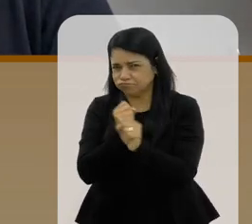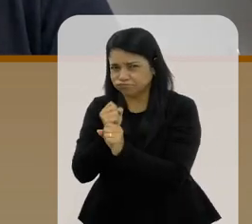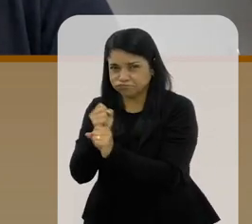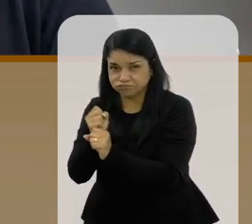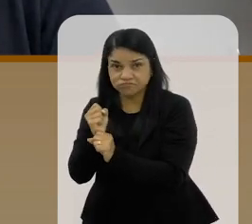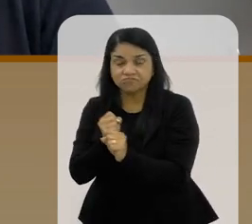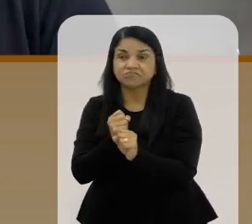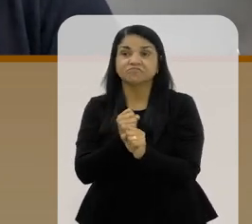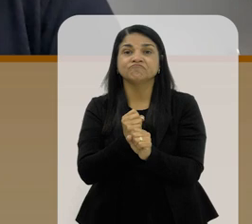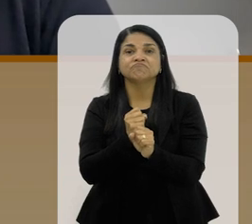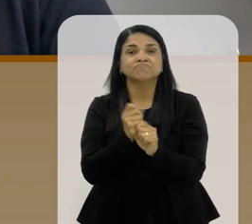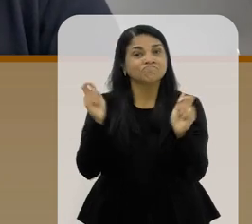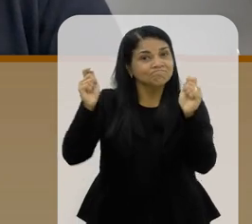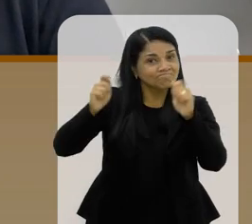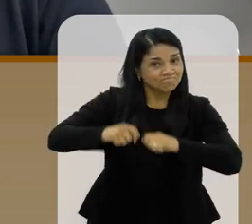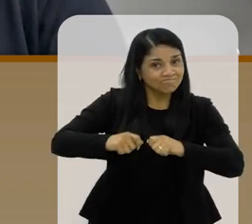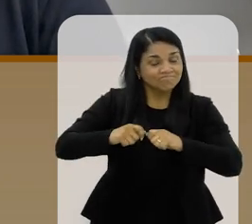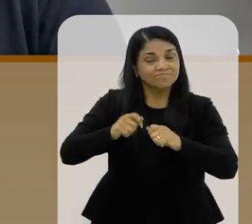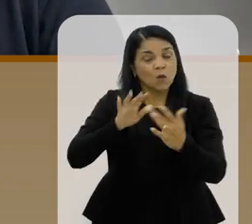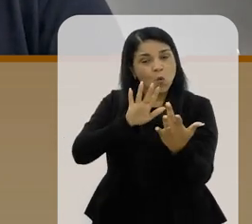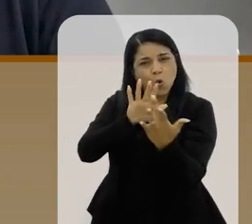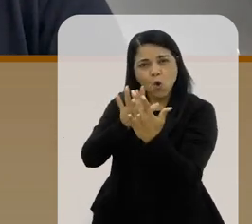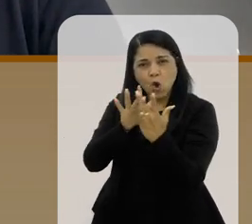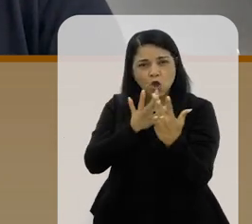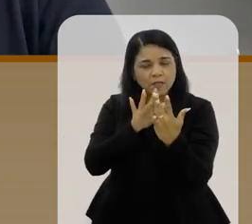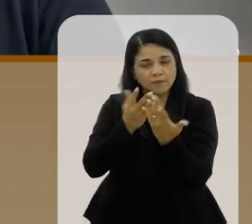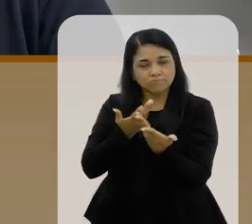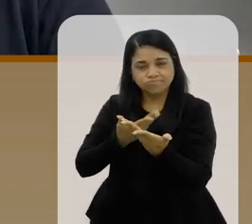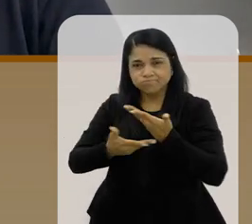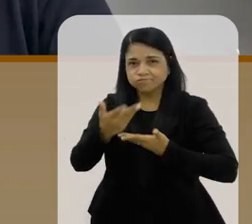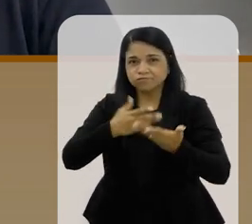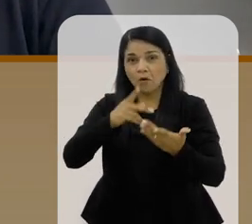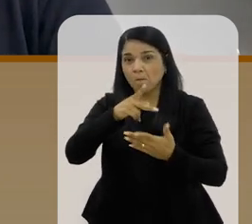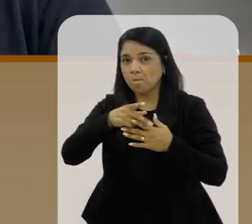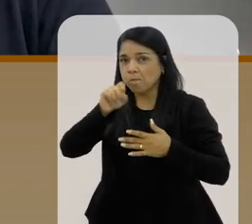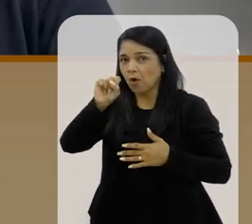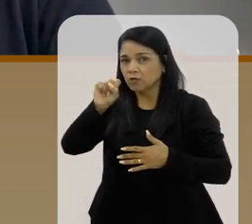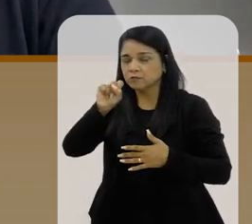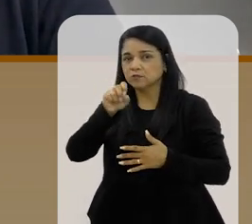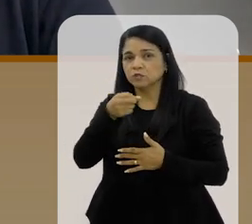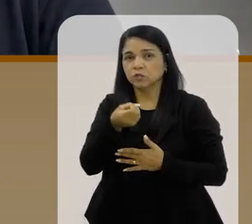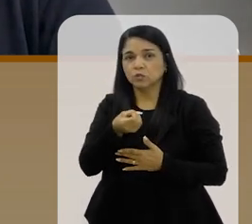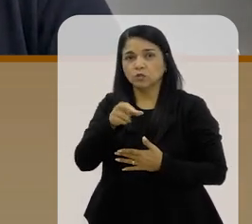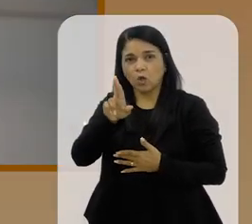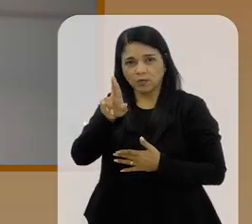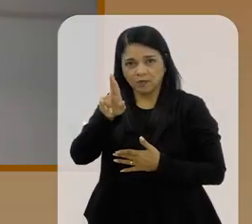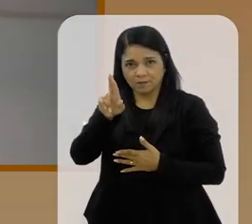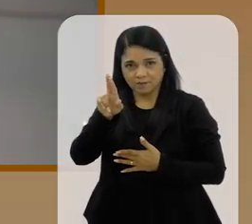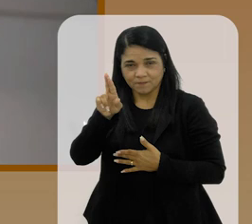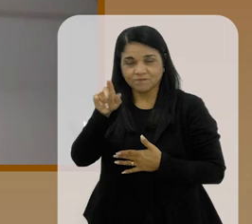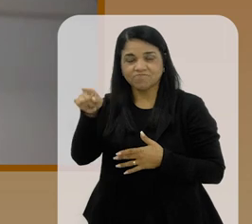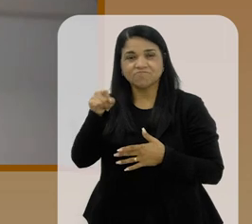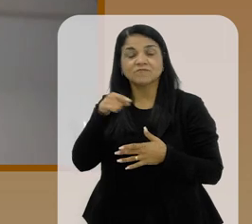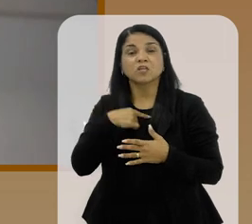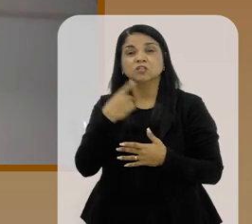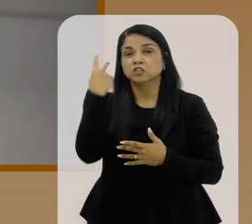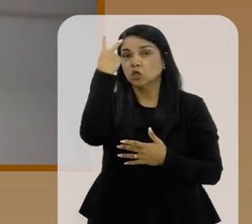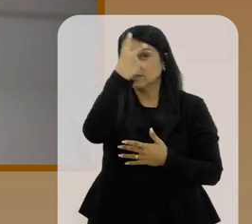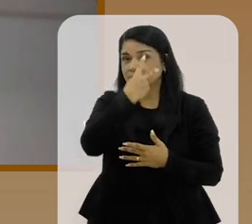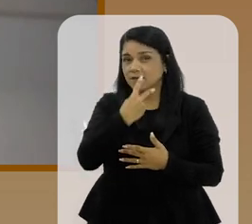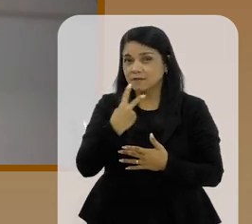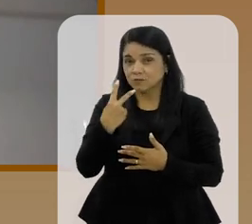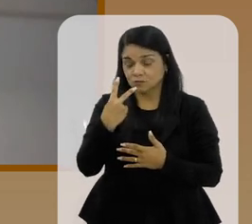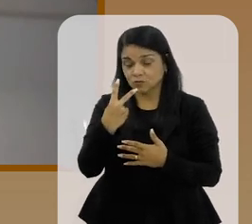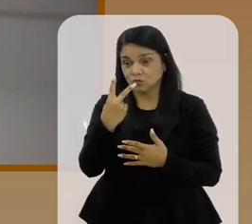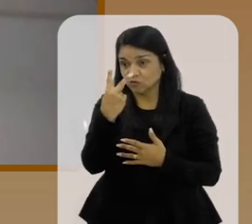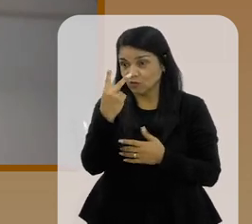que me permitiu fazer com ele um postdoc na sequência do meu doutorado. Então, passei 2 anos, fui para a França